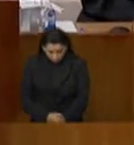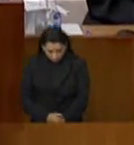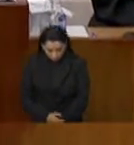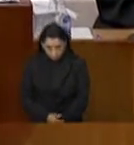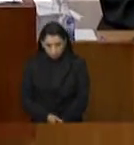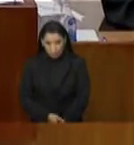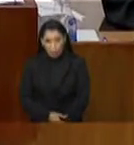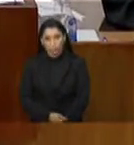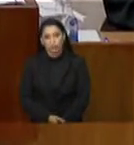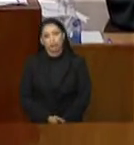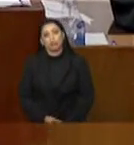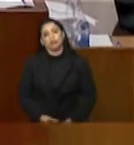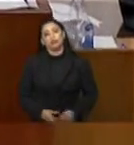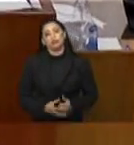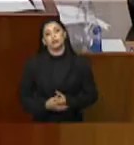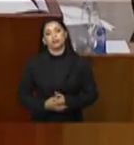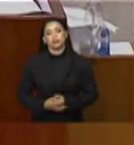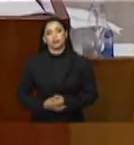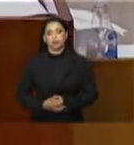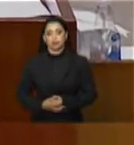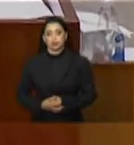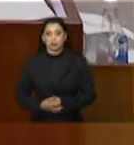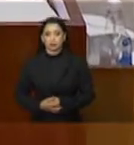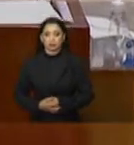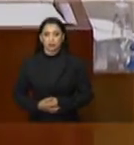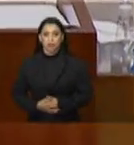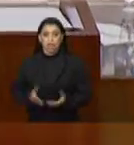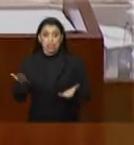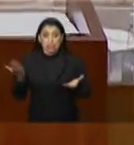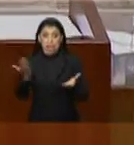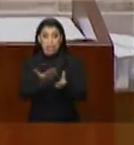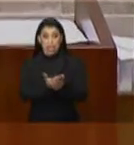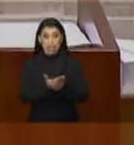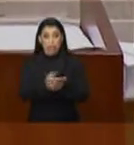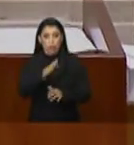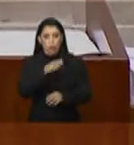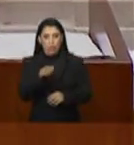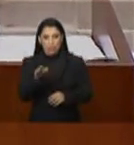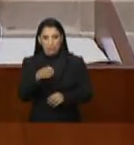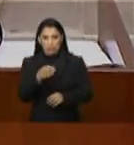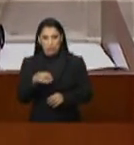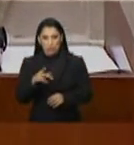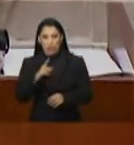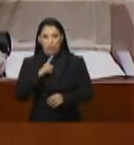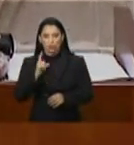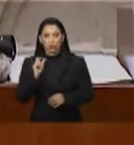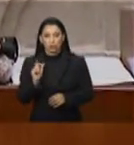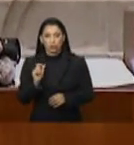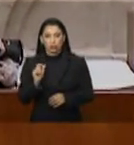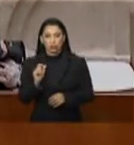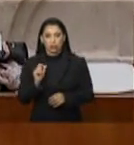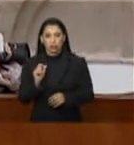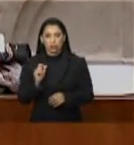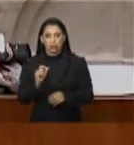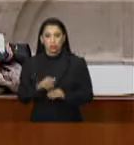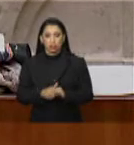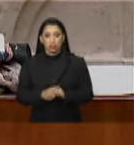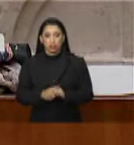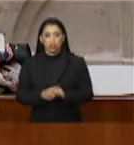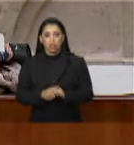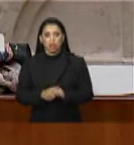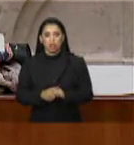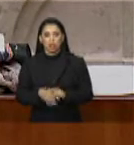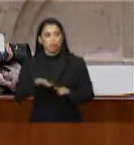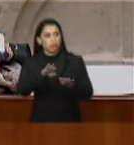essa ação rescisória de certa forma ela diz com a ods 10 redução das